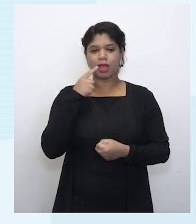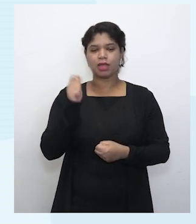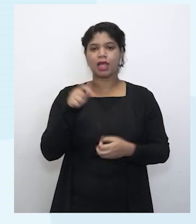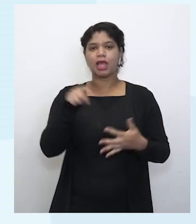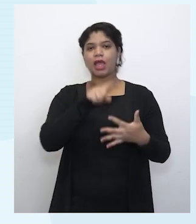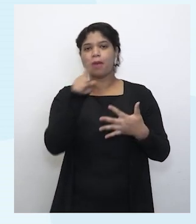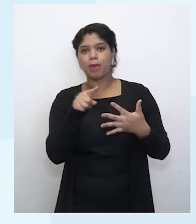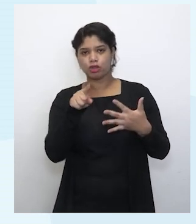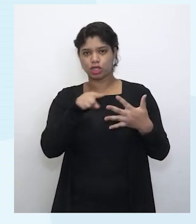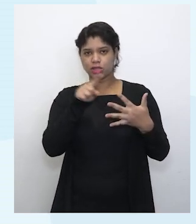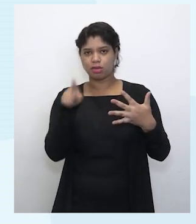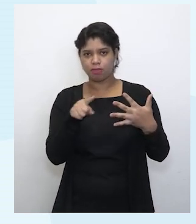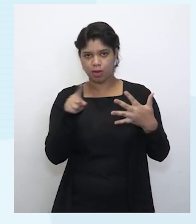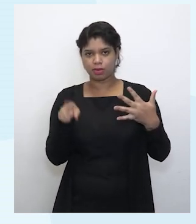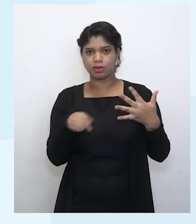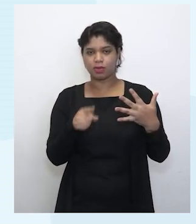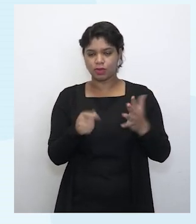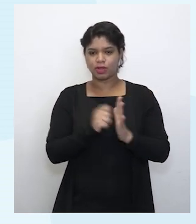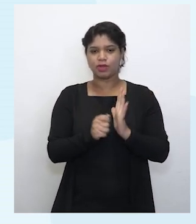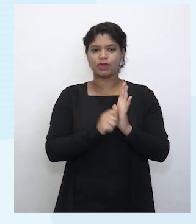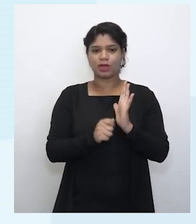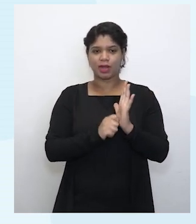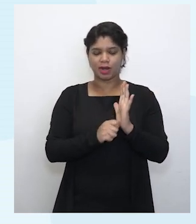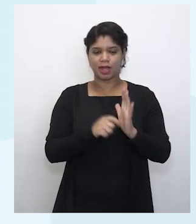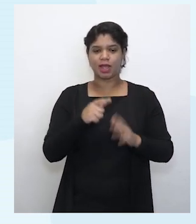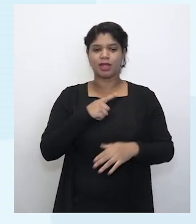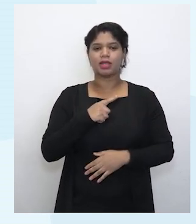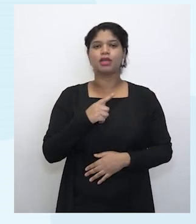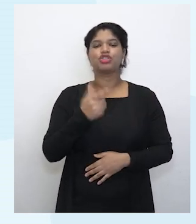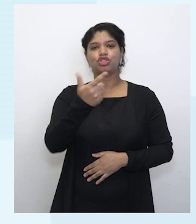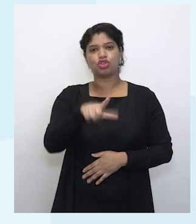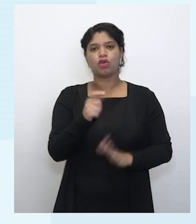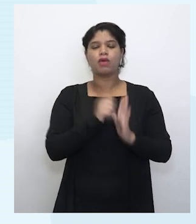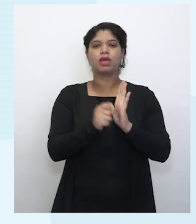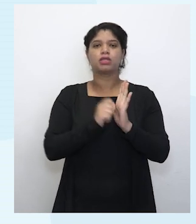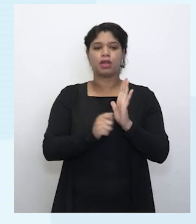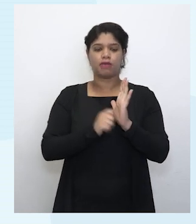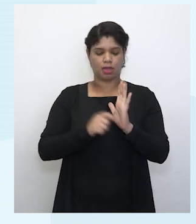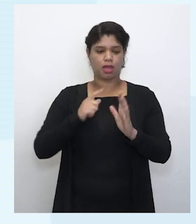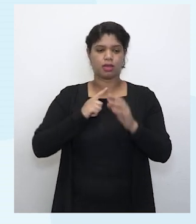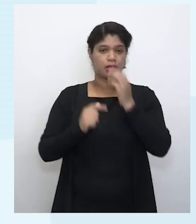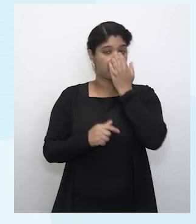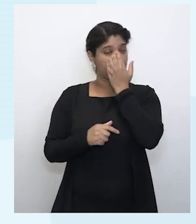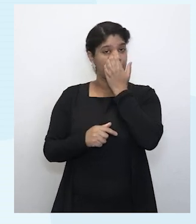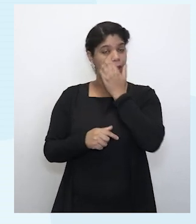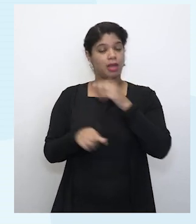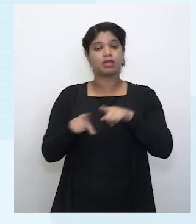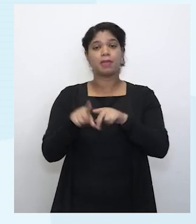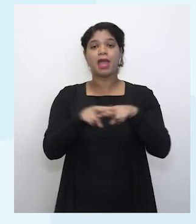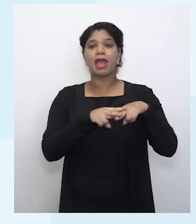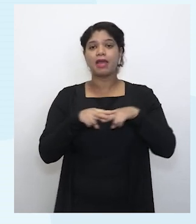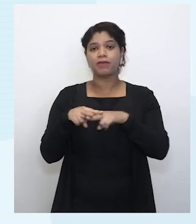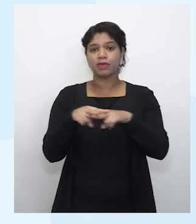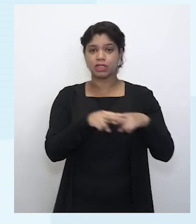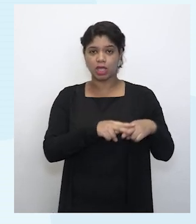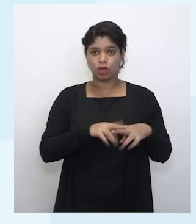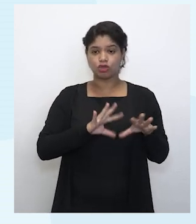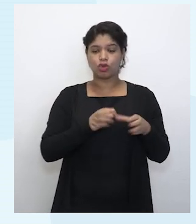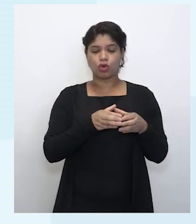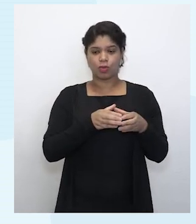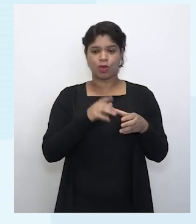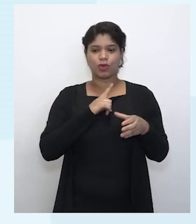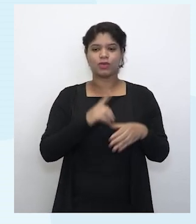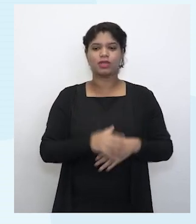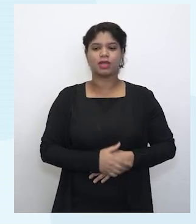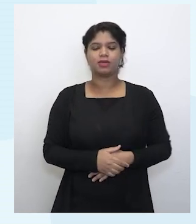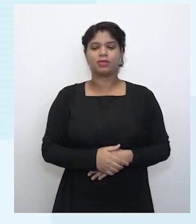escrita, vamos ter logo em seguida a reescrita, falar sobre a reescrita, vamos ter uma revisão coletiva